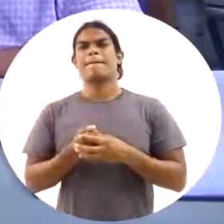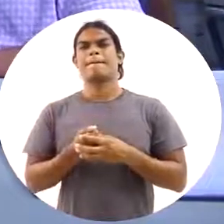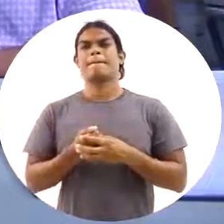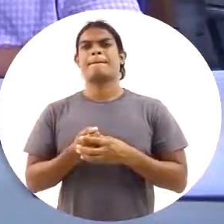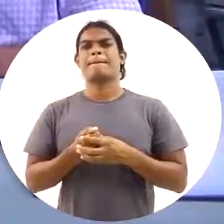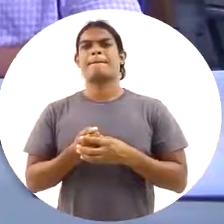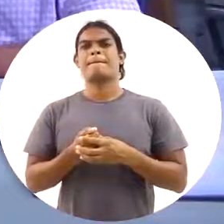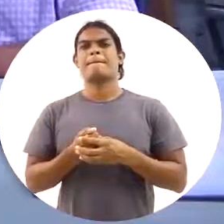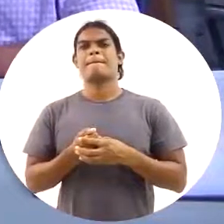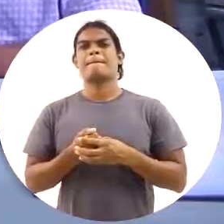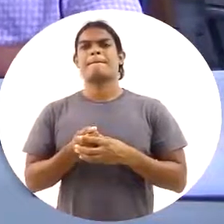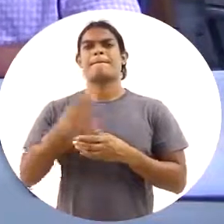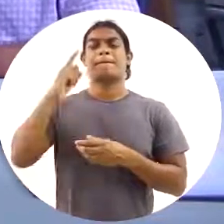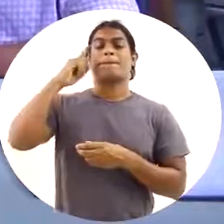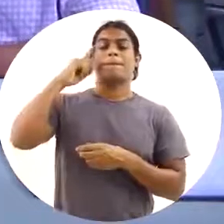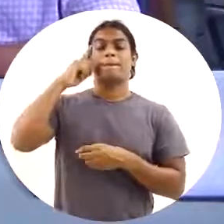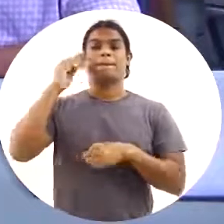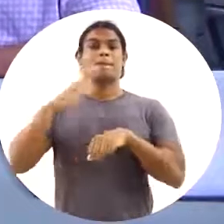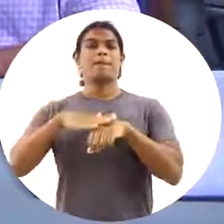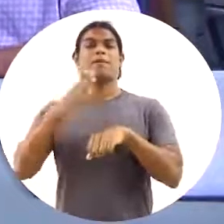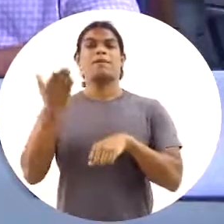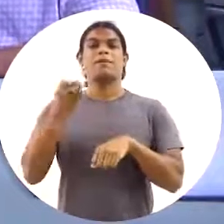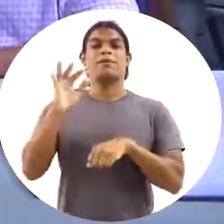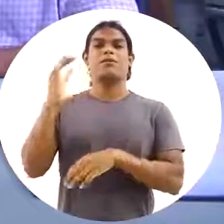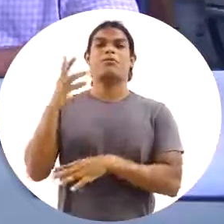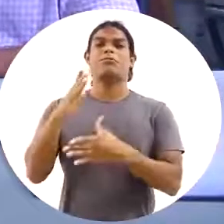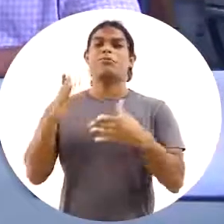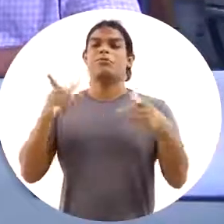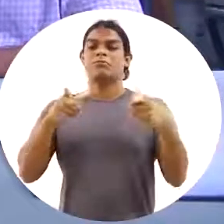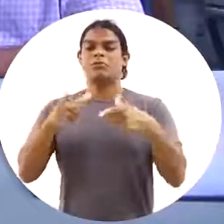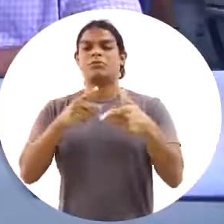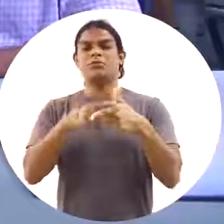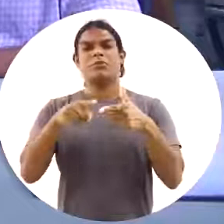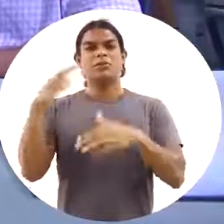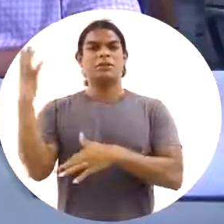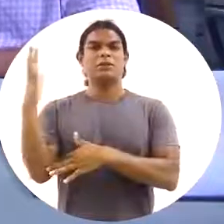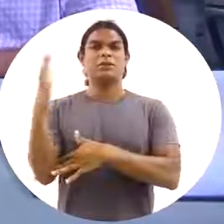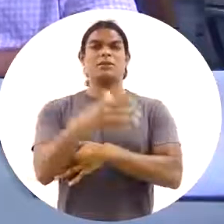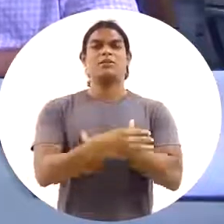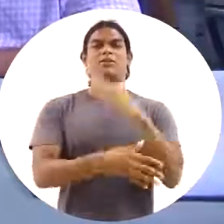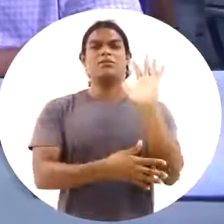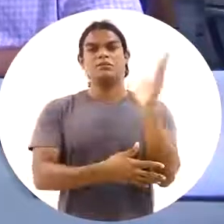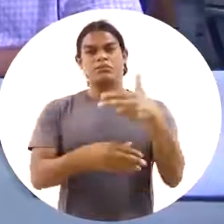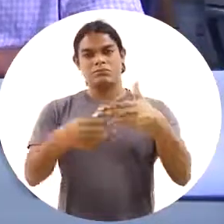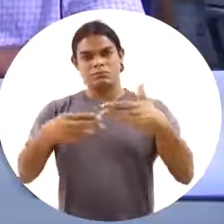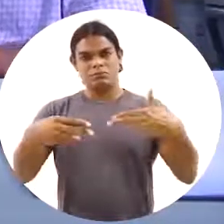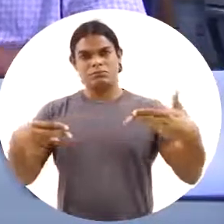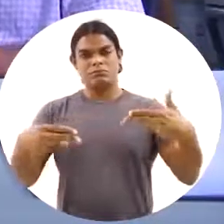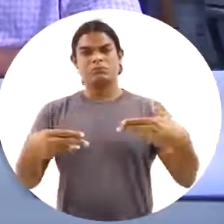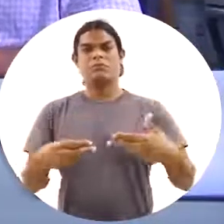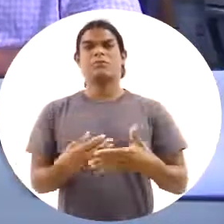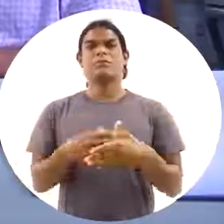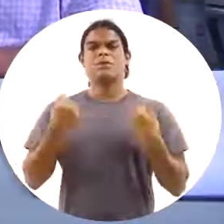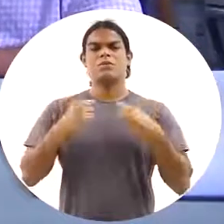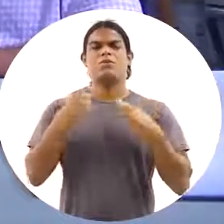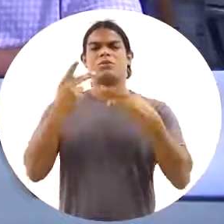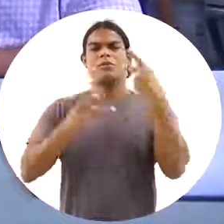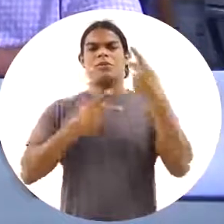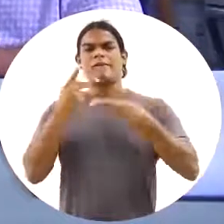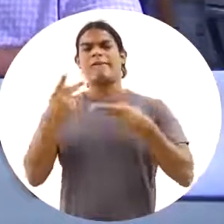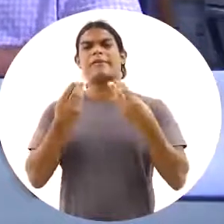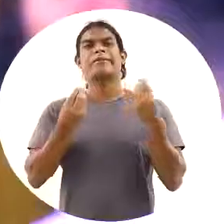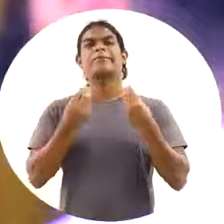levantar essa bandeira aí da sustentabilidade, do ecologicamente correto, né? Existe algum material que você poderia nos dizer aqui que